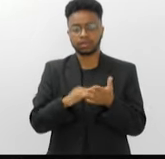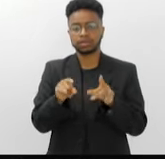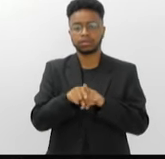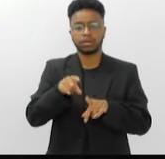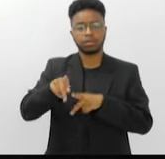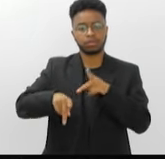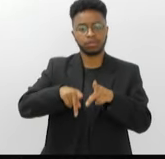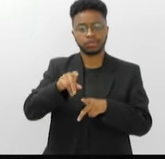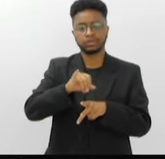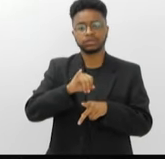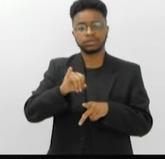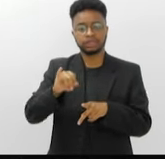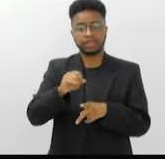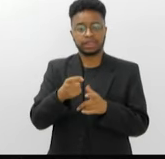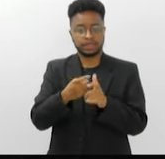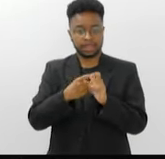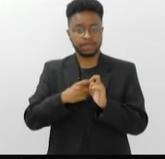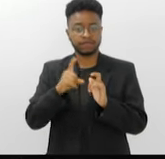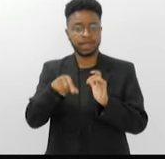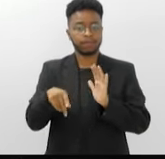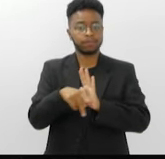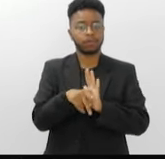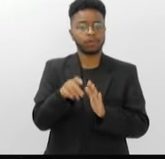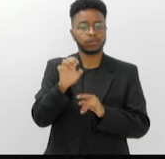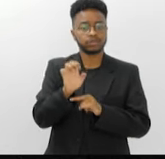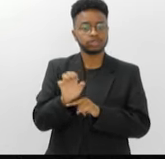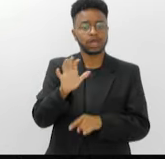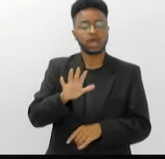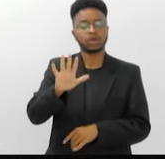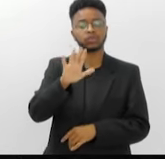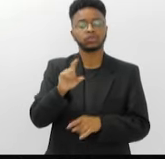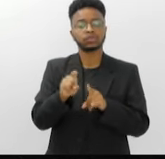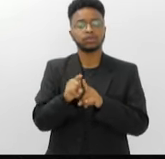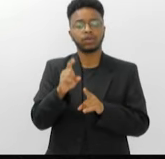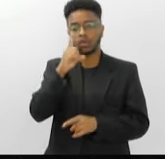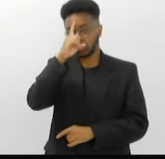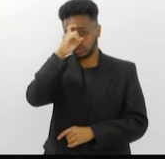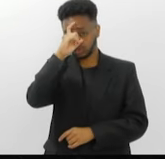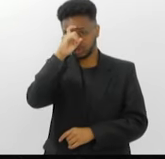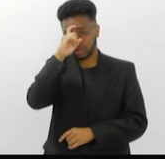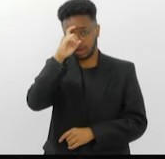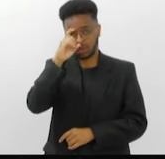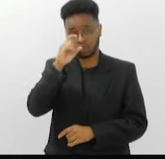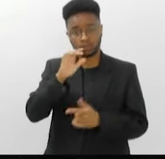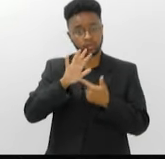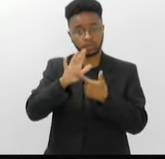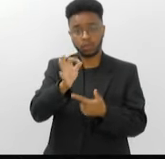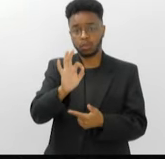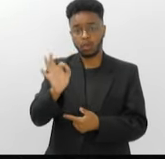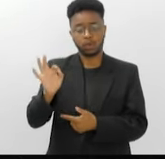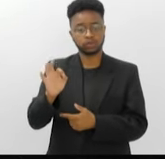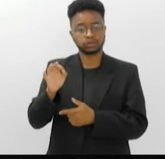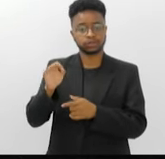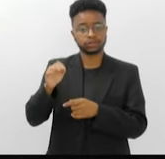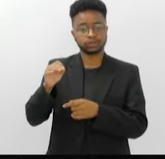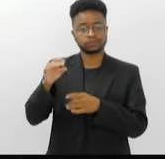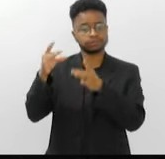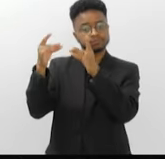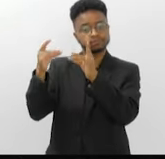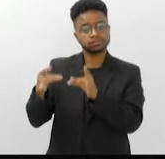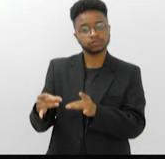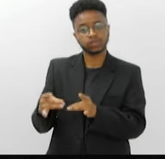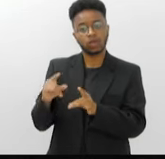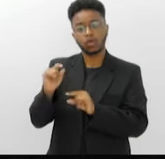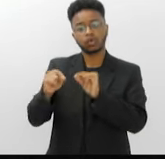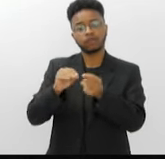que deve é do Estado, e o hospital não apresenta discriminadamente o que tem